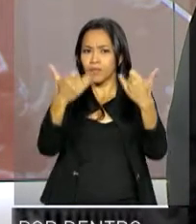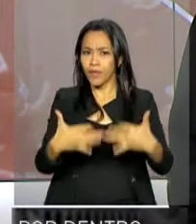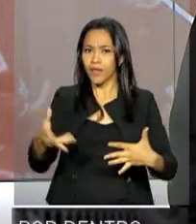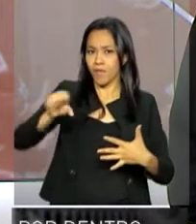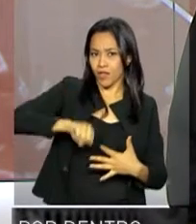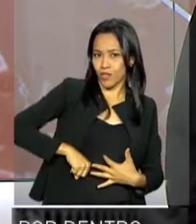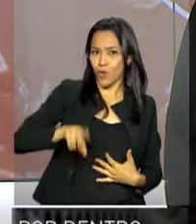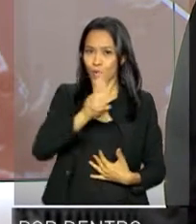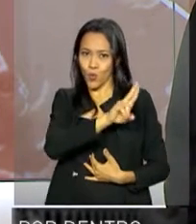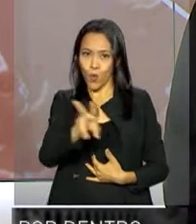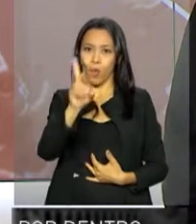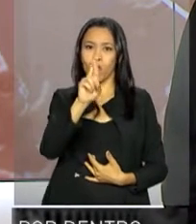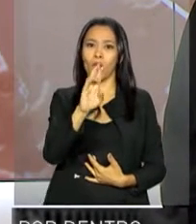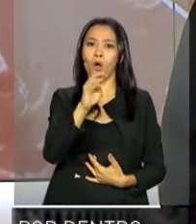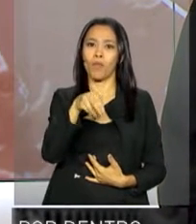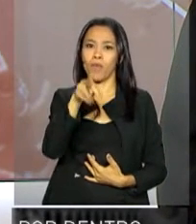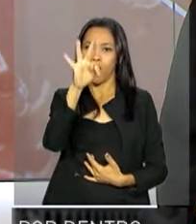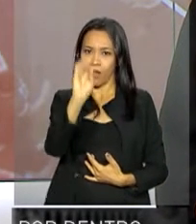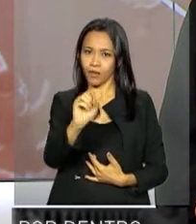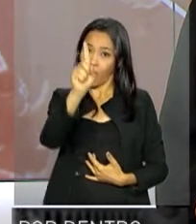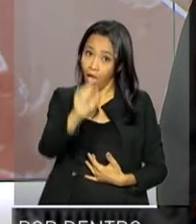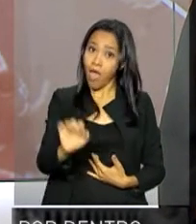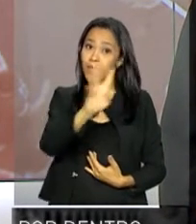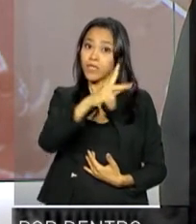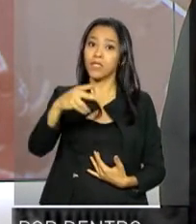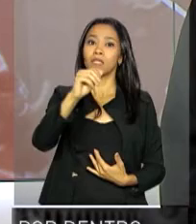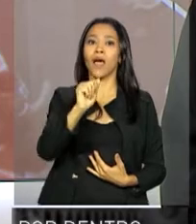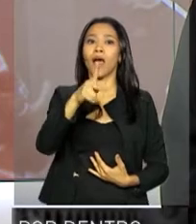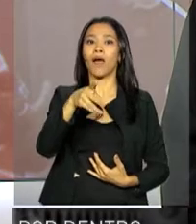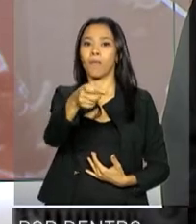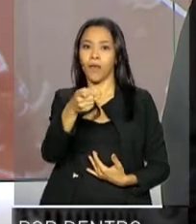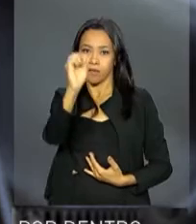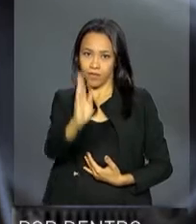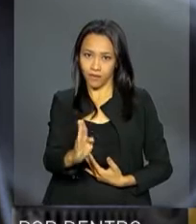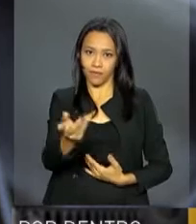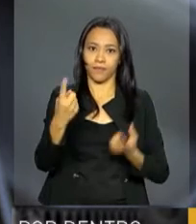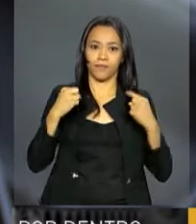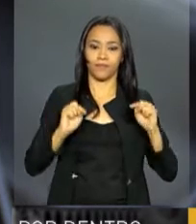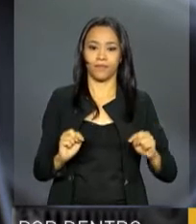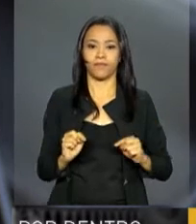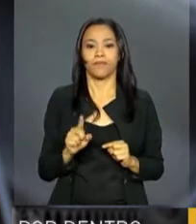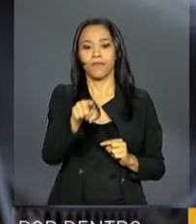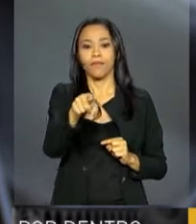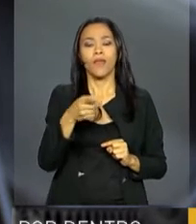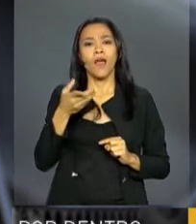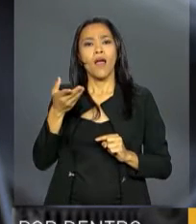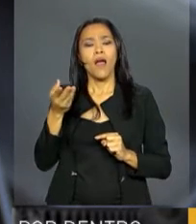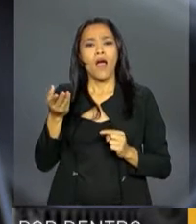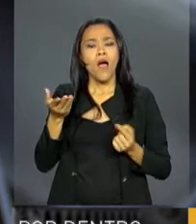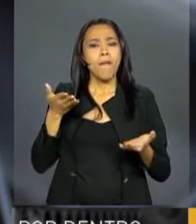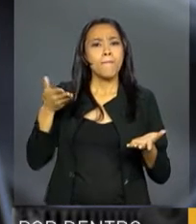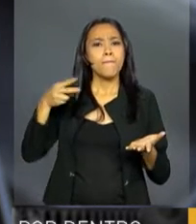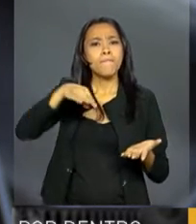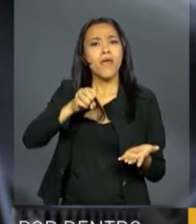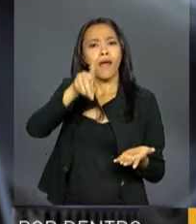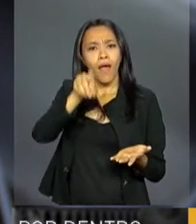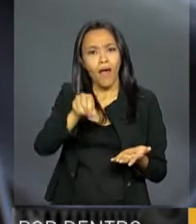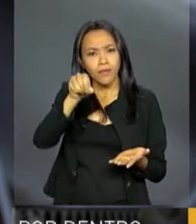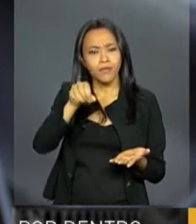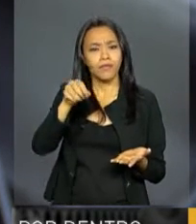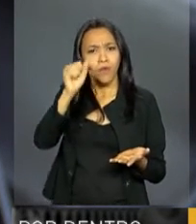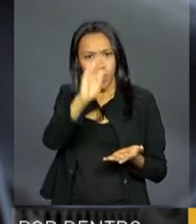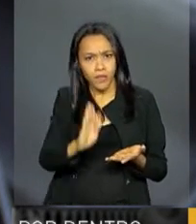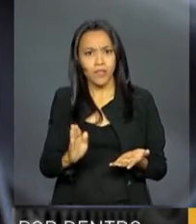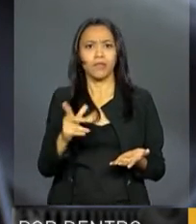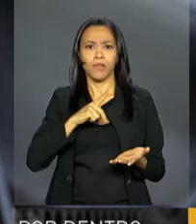roberto jaguaribe presidente da apex-brasil acesso a mercados porque o brasil é muito competitivo